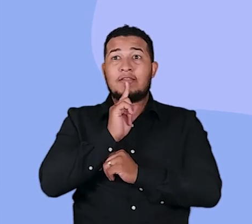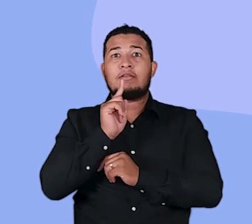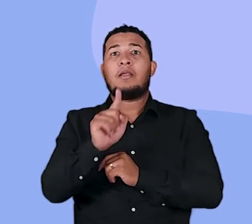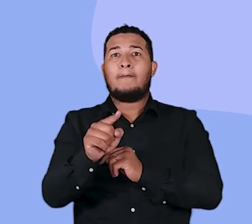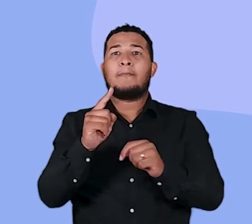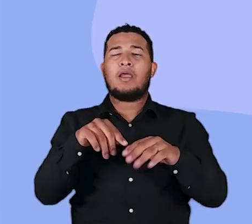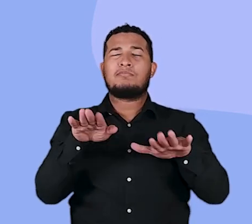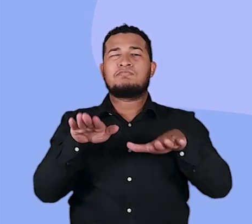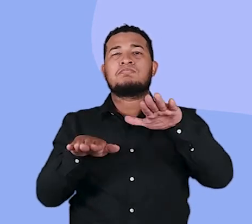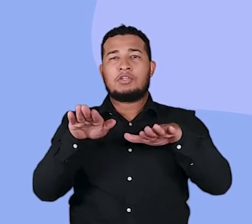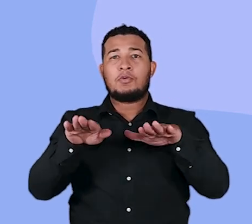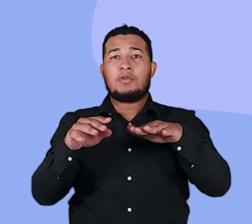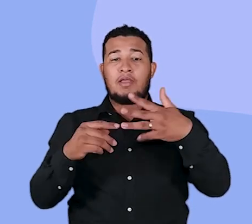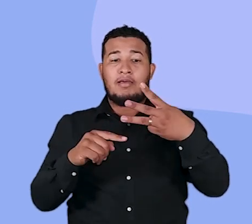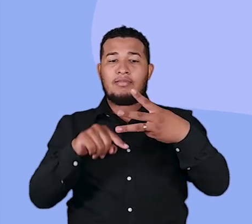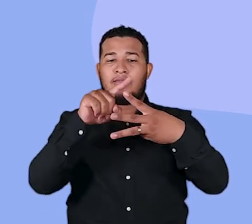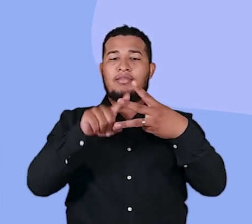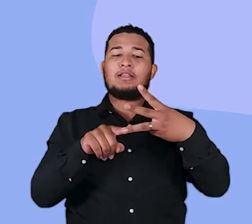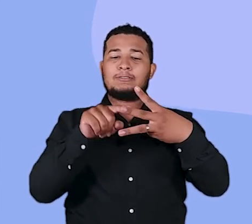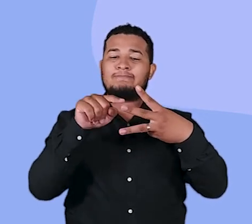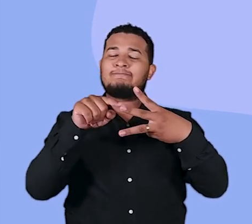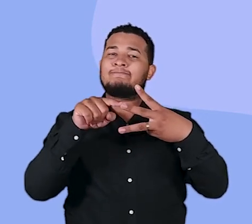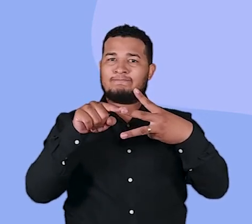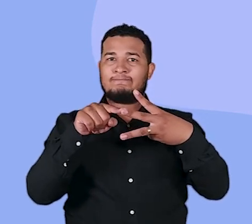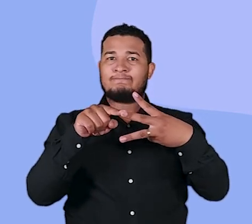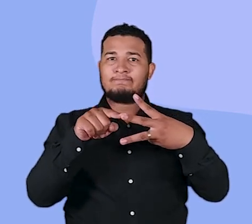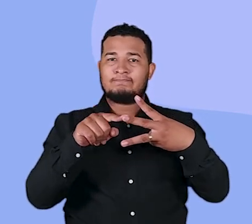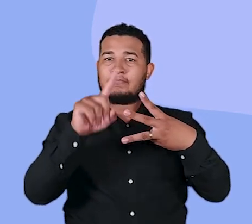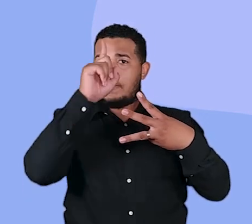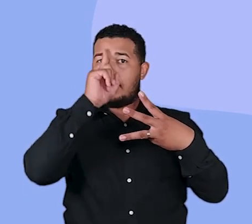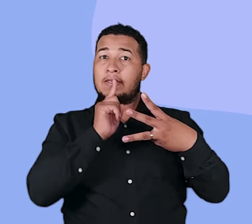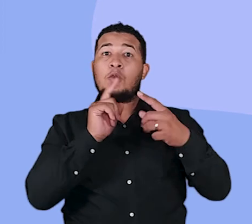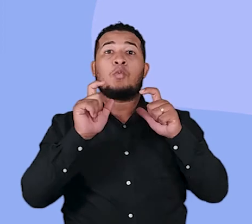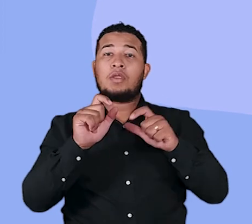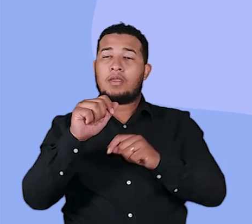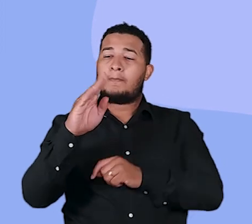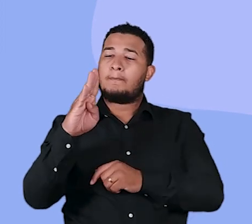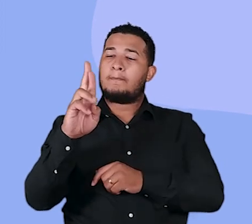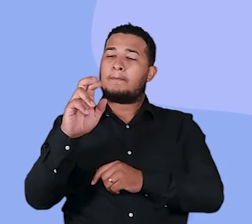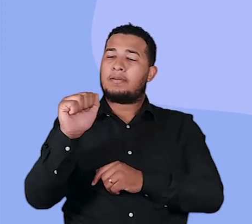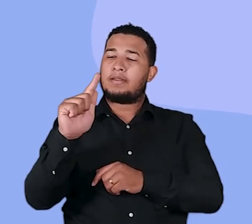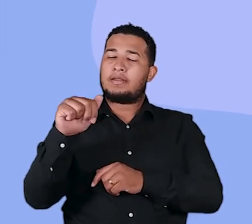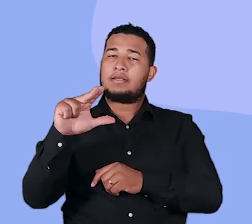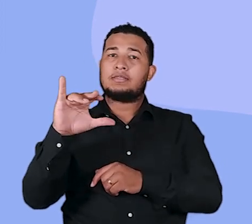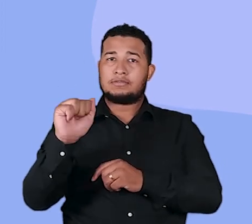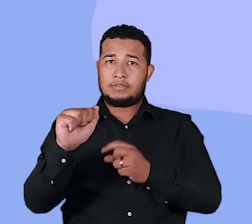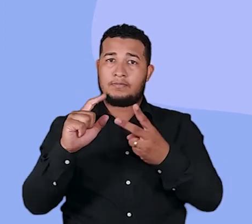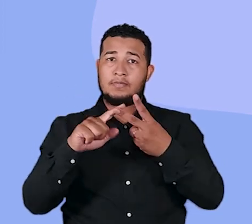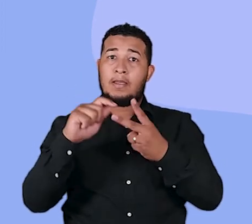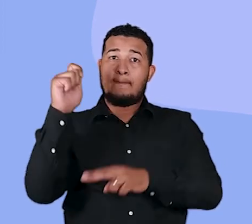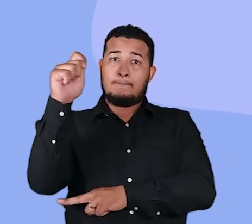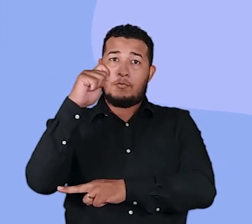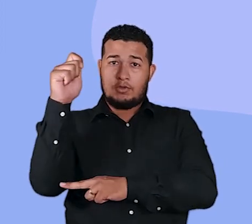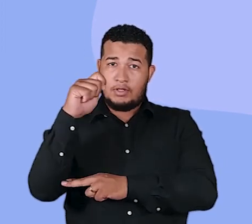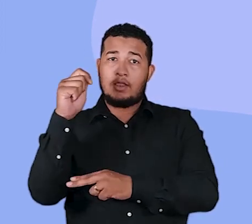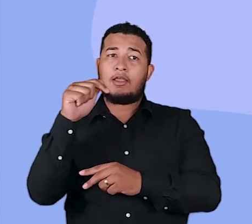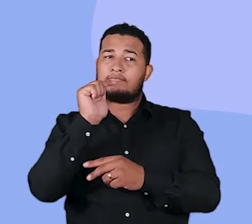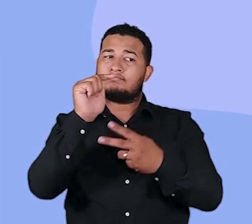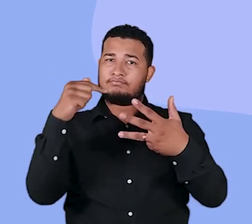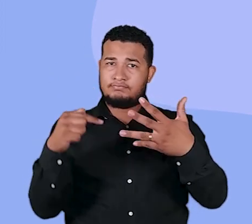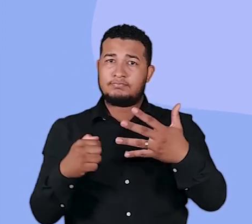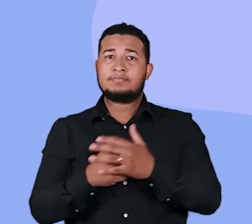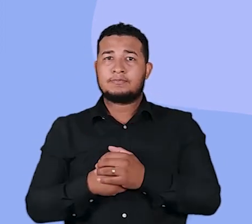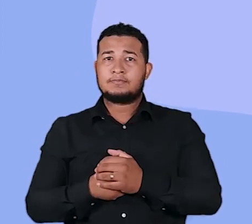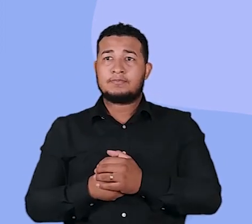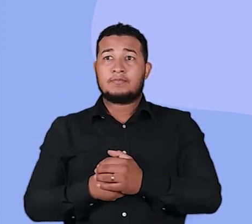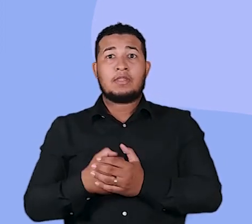nível intermediário de uma escala de 3, os distritos de Bragança, Porto Alegre, Évora e Beja.